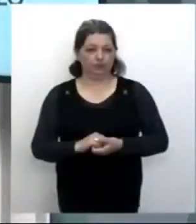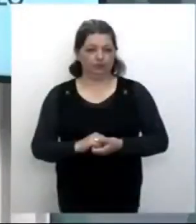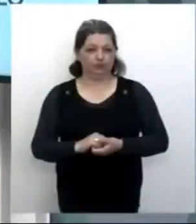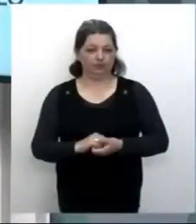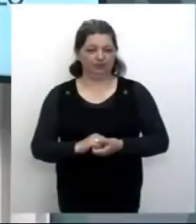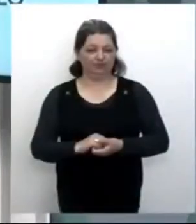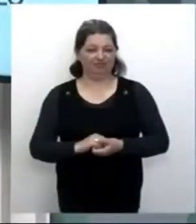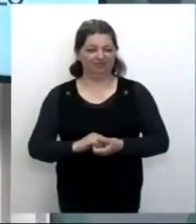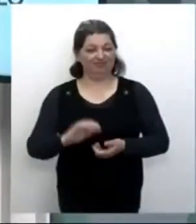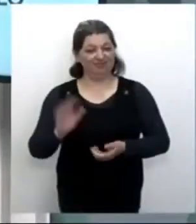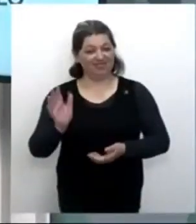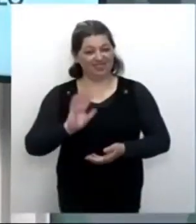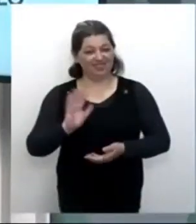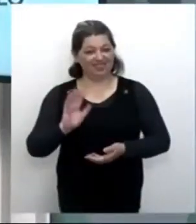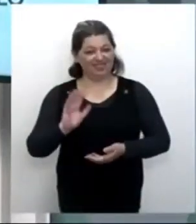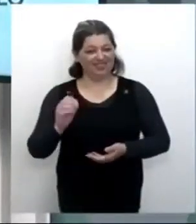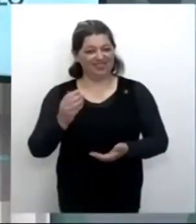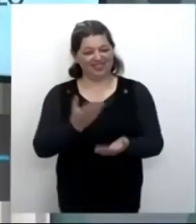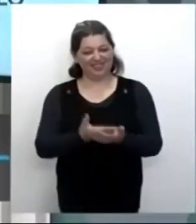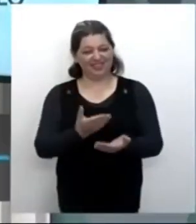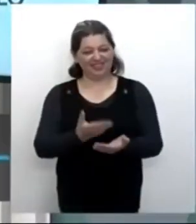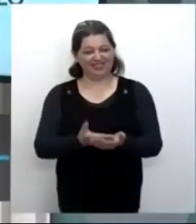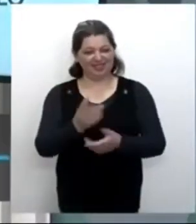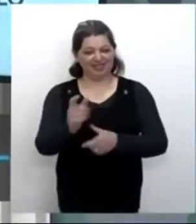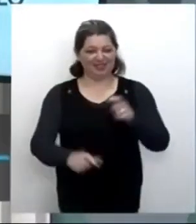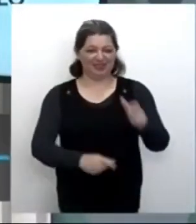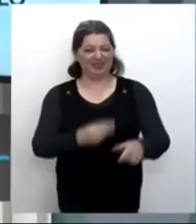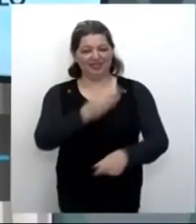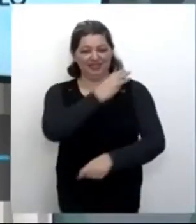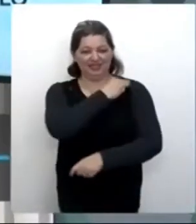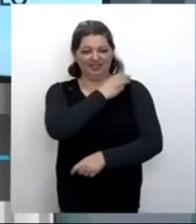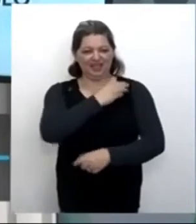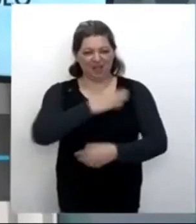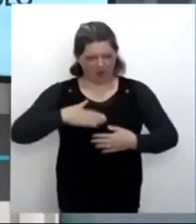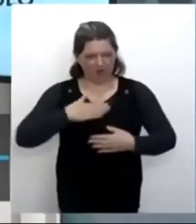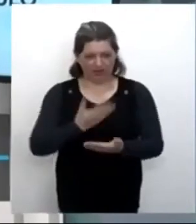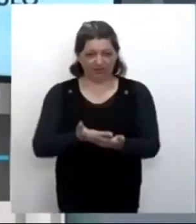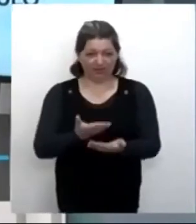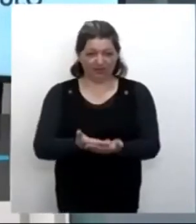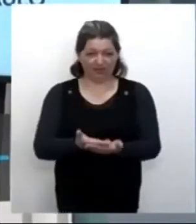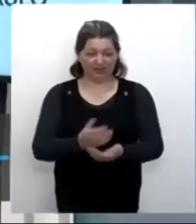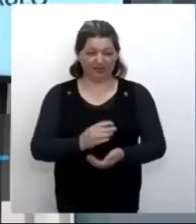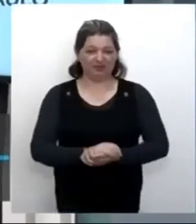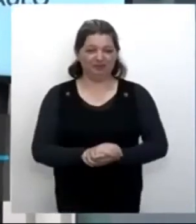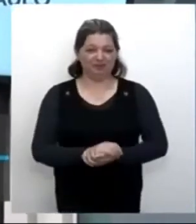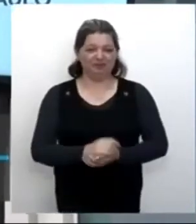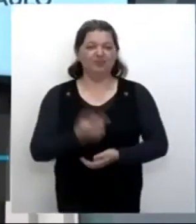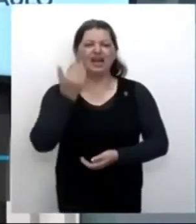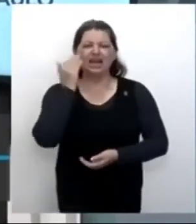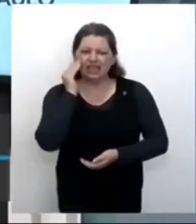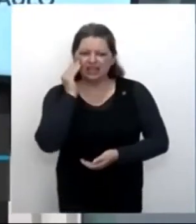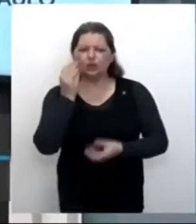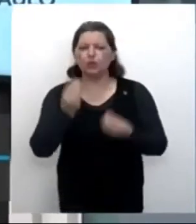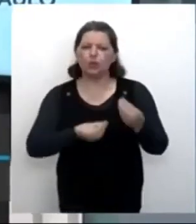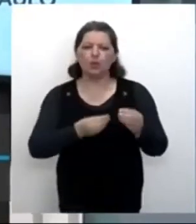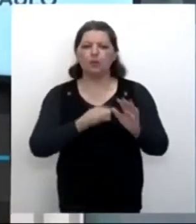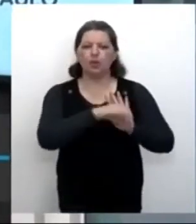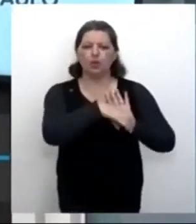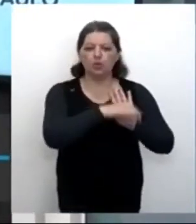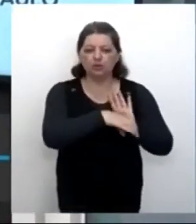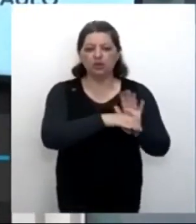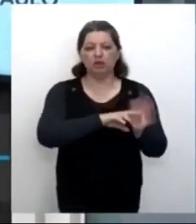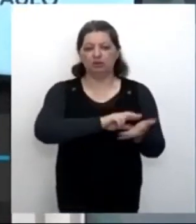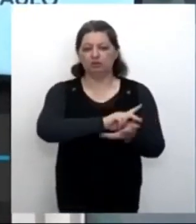E aí, meus estudantes da 3ª série, e aí, gostaram da aula? Entenderam os conceitos,